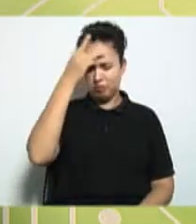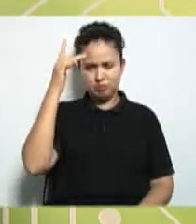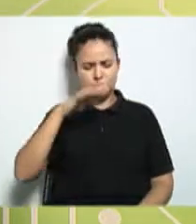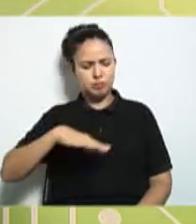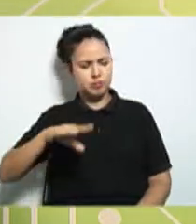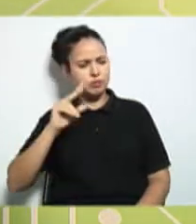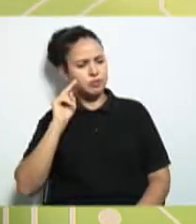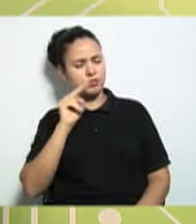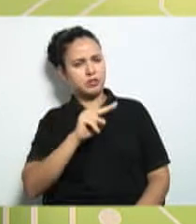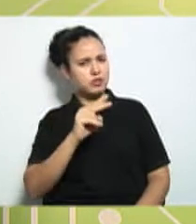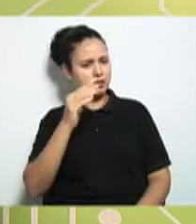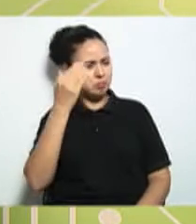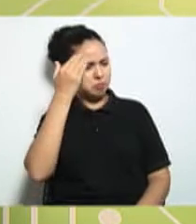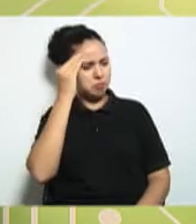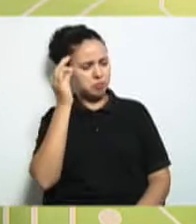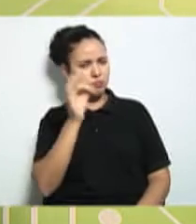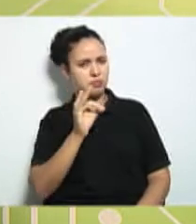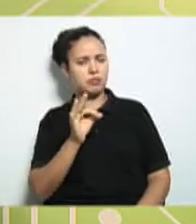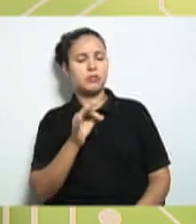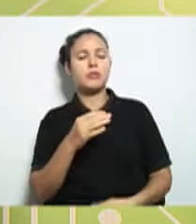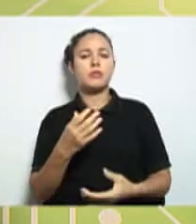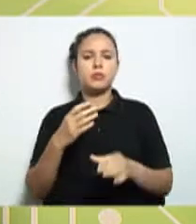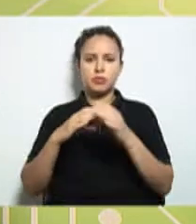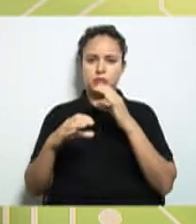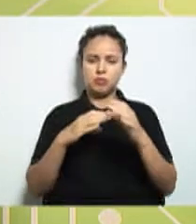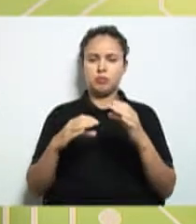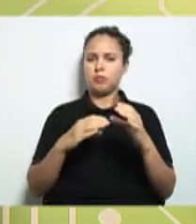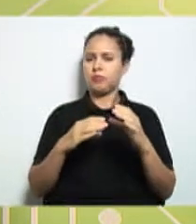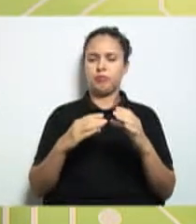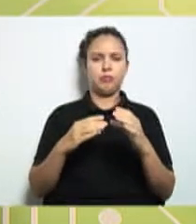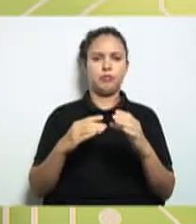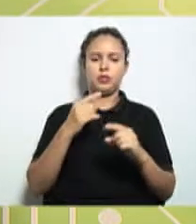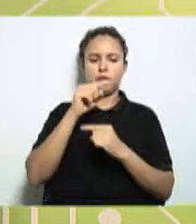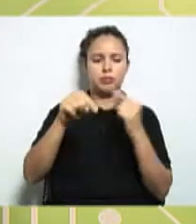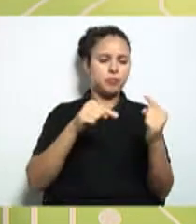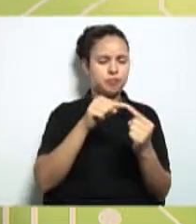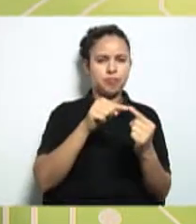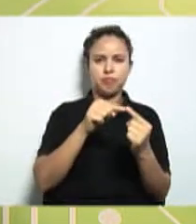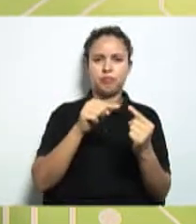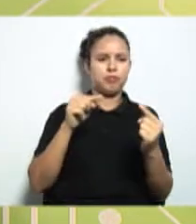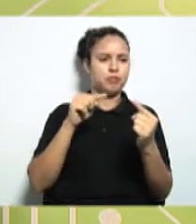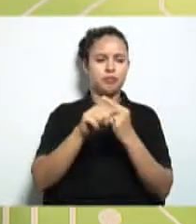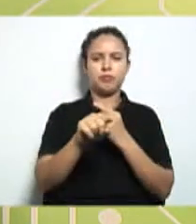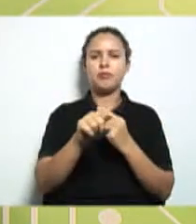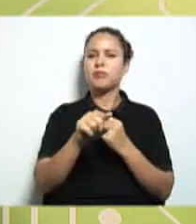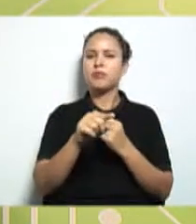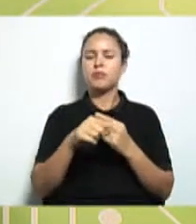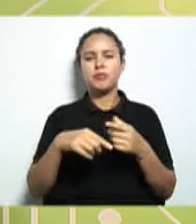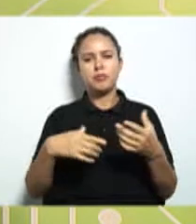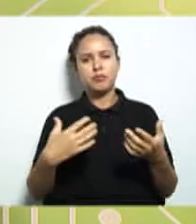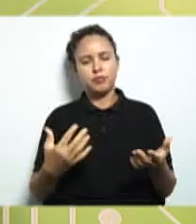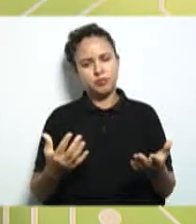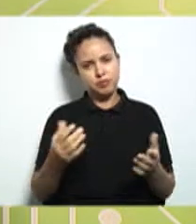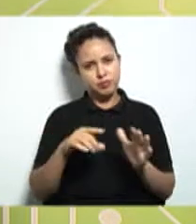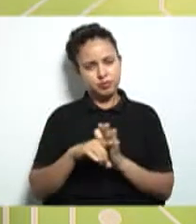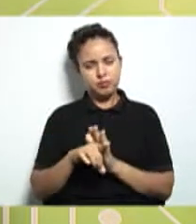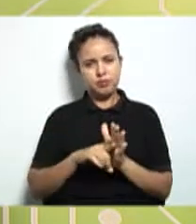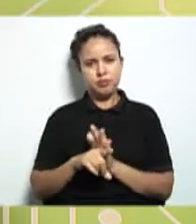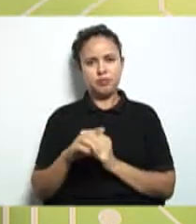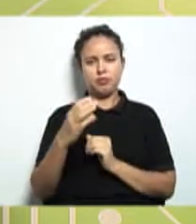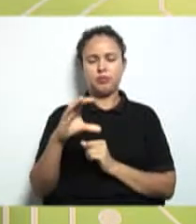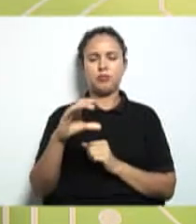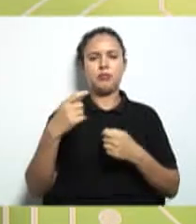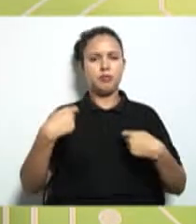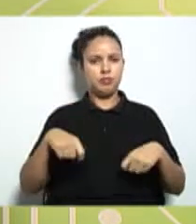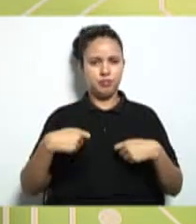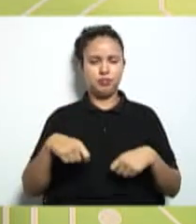a minha comunicação não atingiu o objetivo esperado. Na pesquisa científica, você precisa